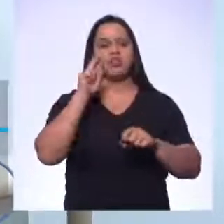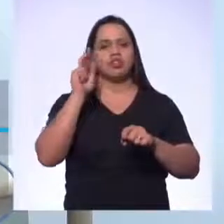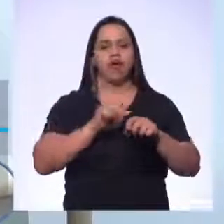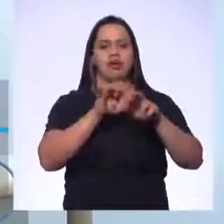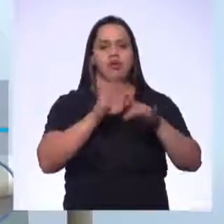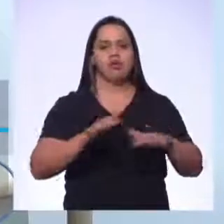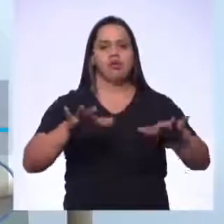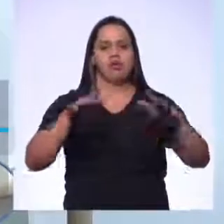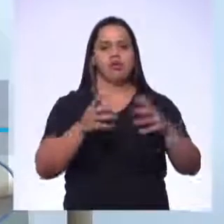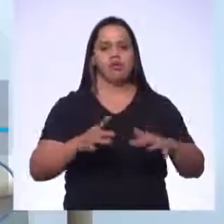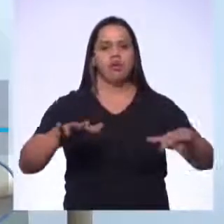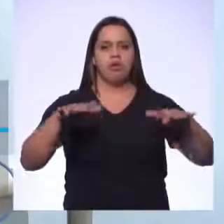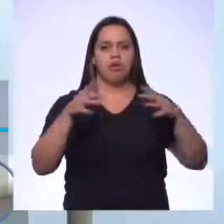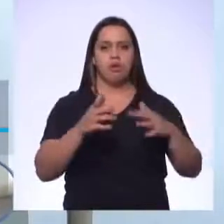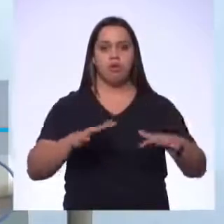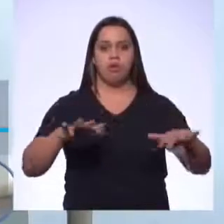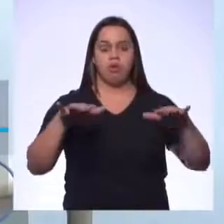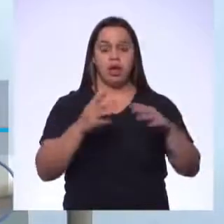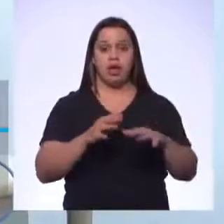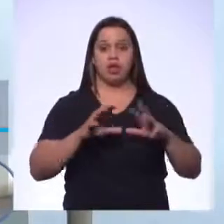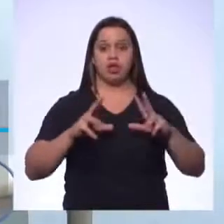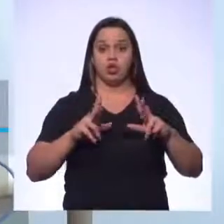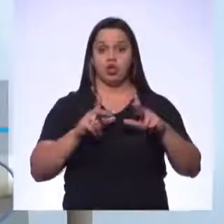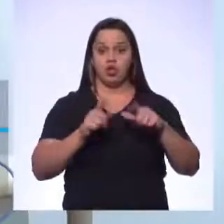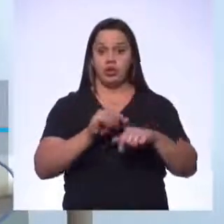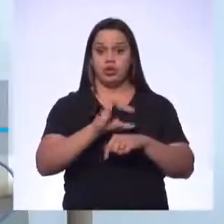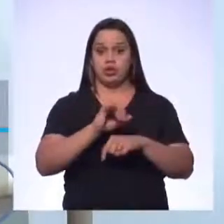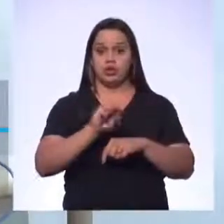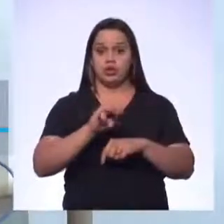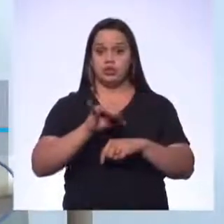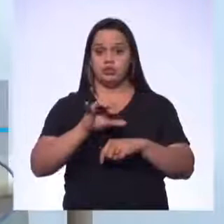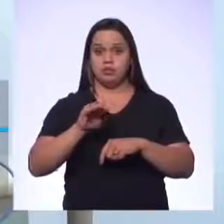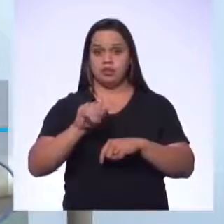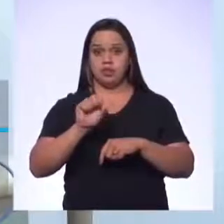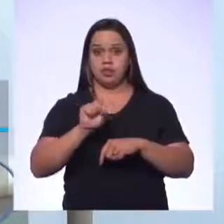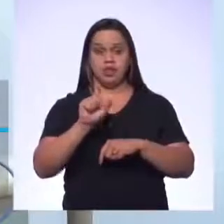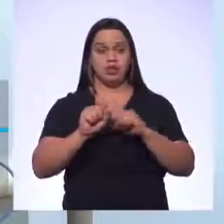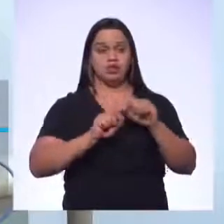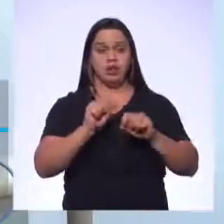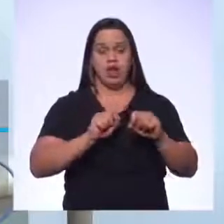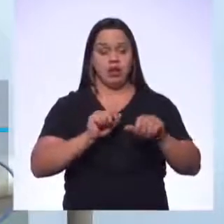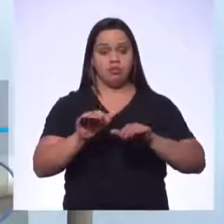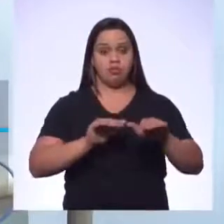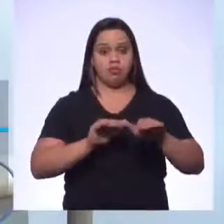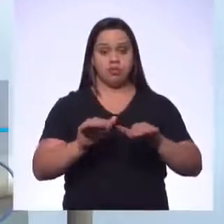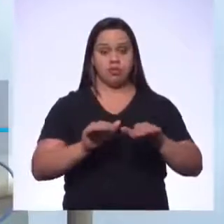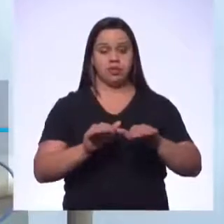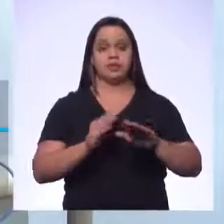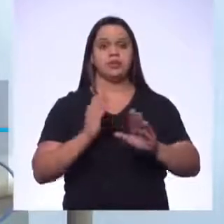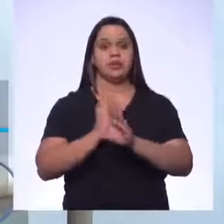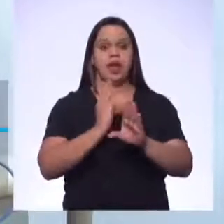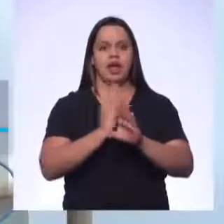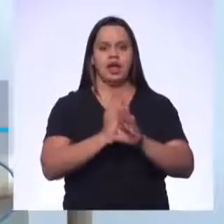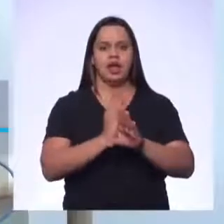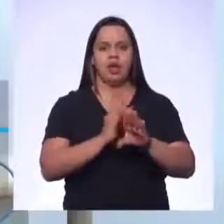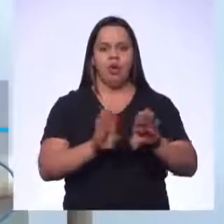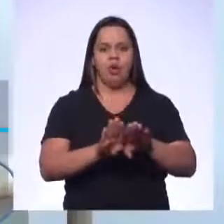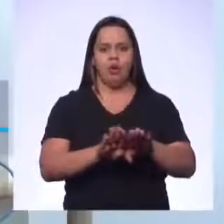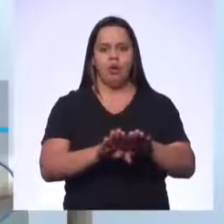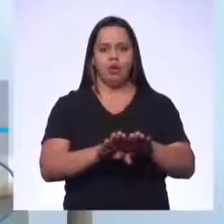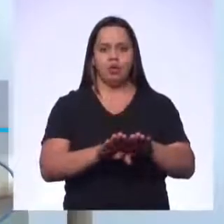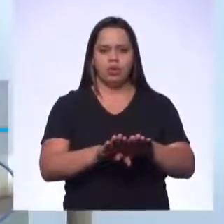espalhando. E as ondas sísmicas, elas vão se espalhando, e onde ela encontra fraturas,